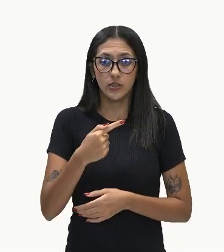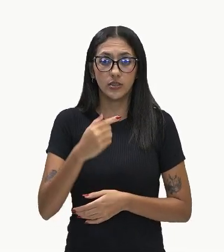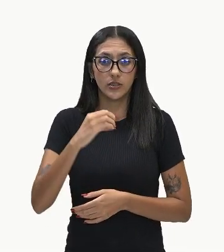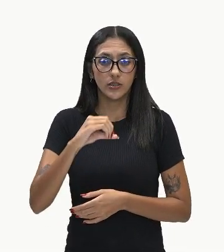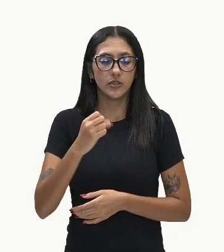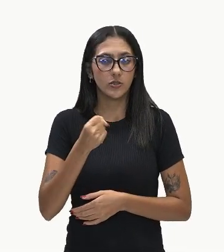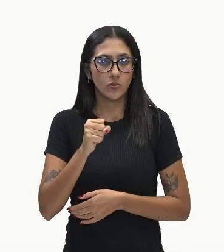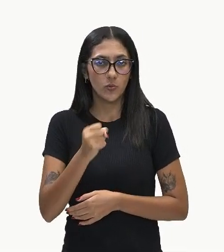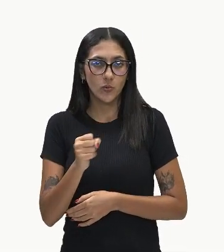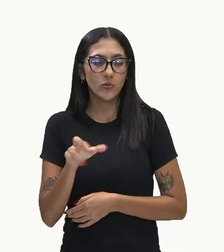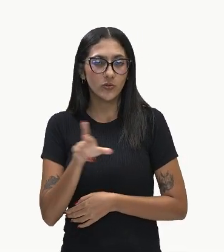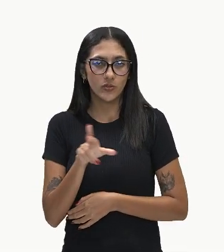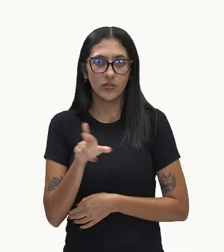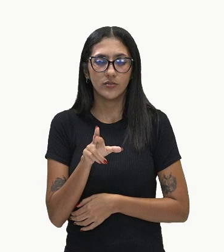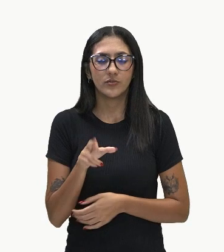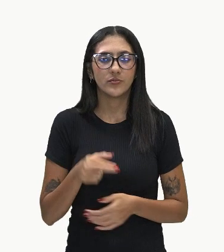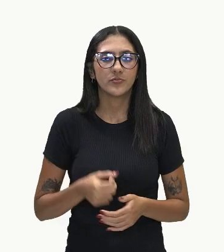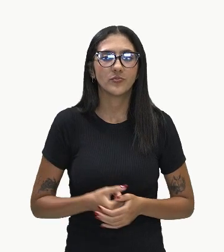R$708.